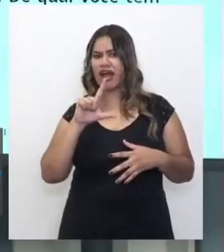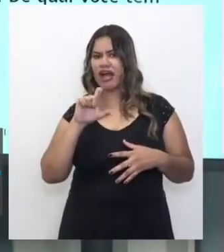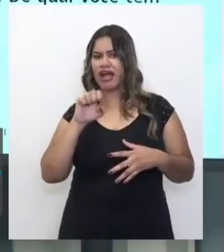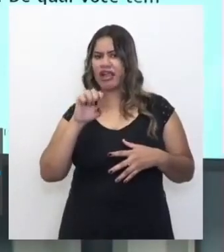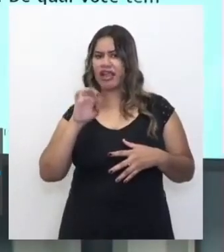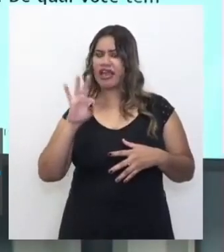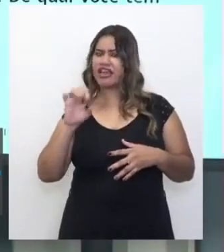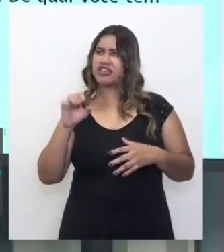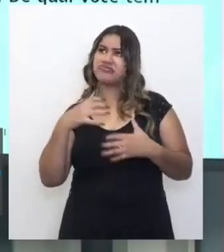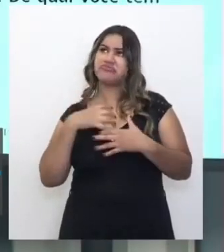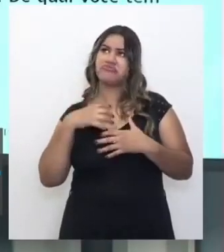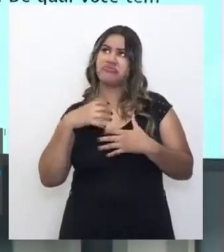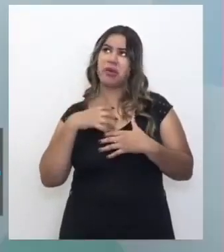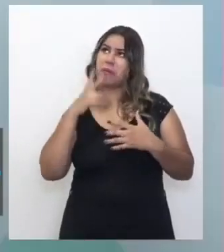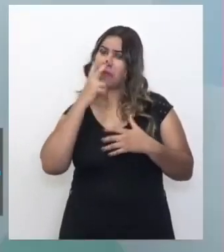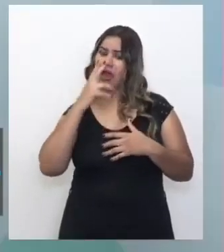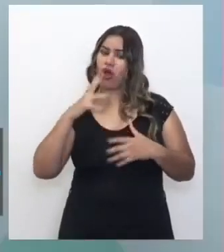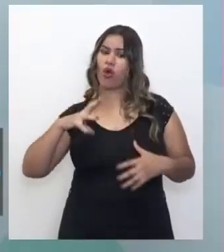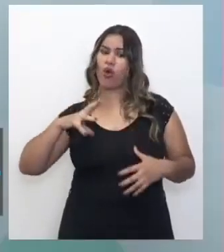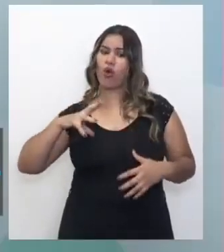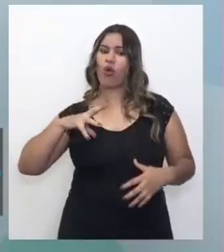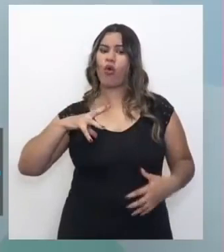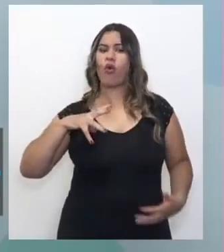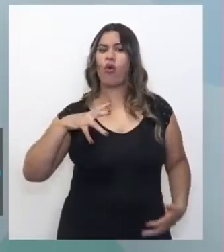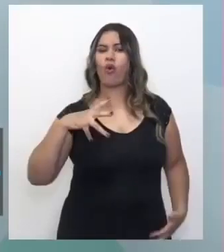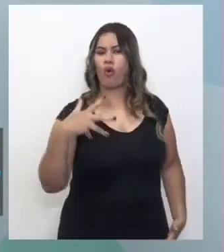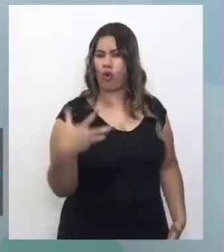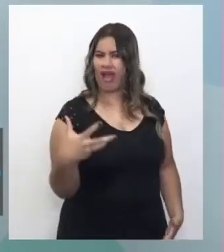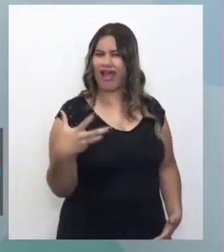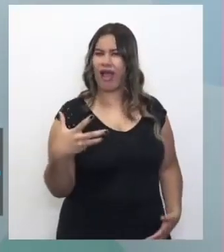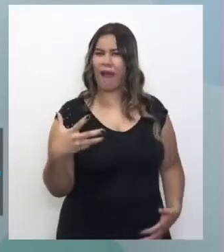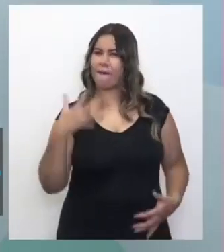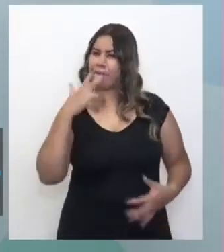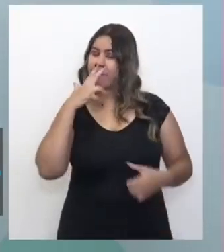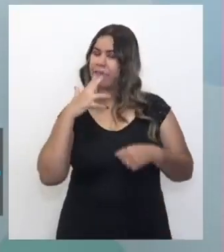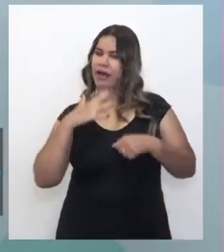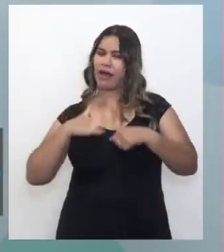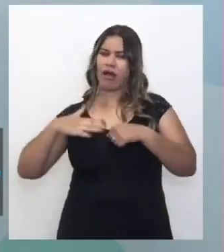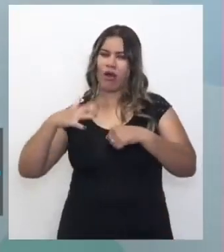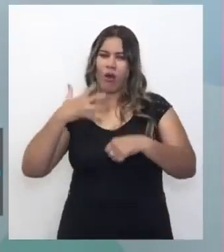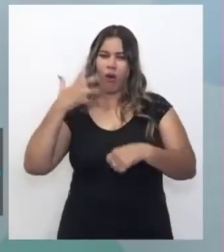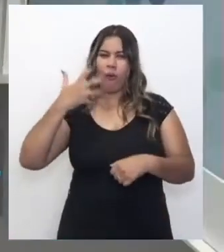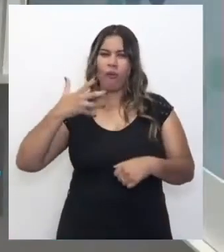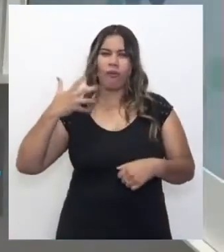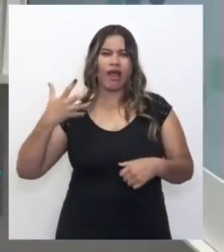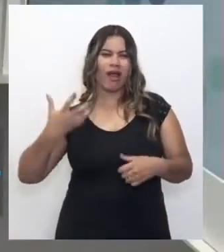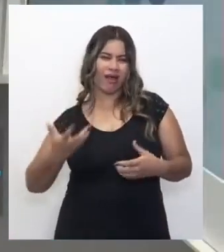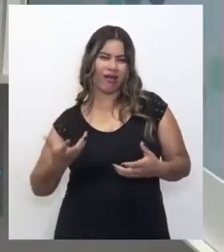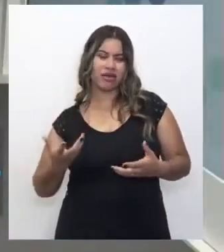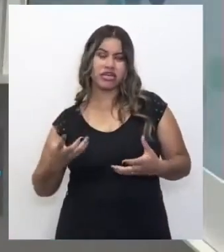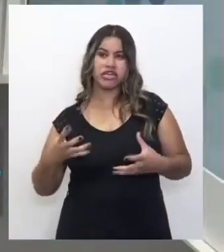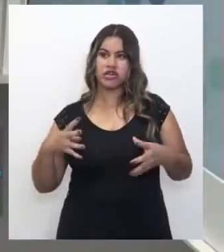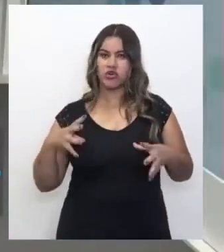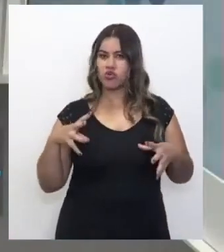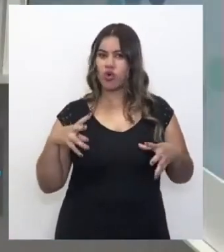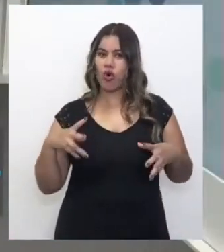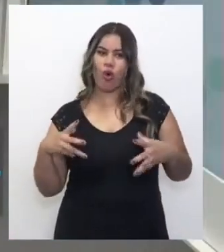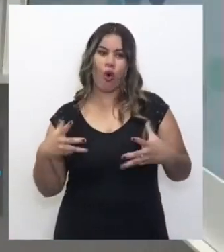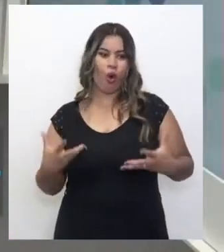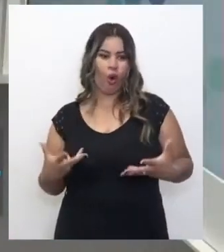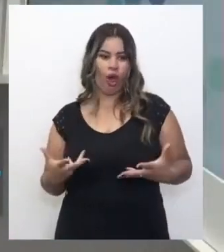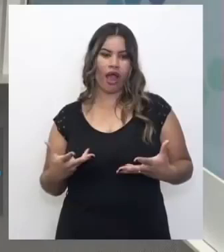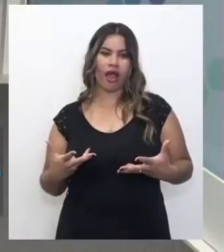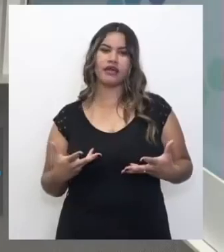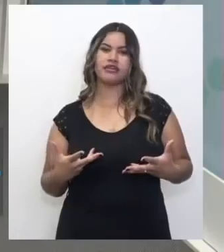outro sentido, né, Pro? Sim, geralmente a gente coloca numa questão mais romântica, né? A O questão cão do valente é aquele que é corajoso, né? E dá mais ideia